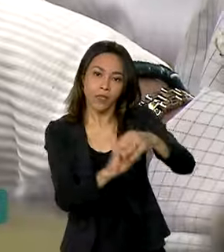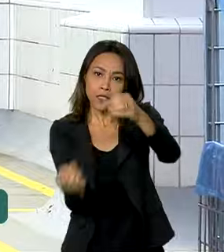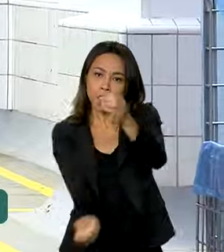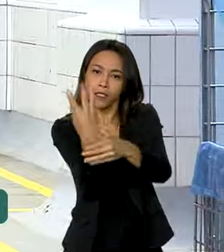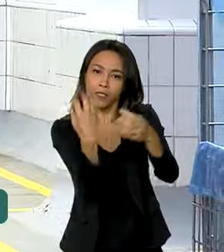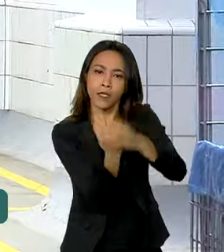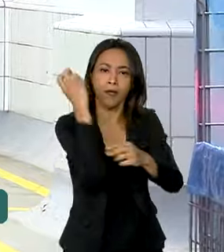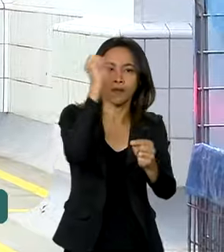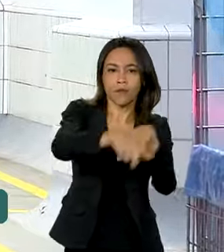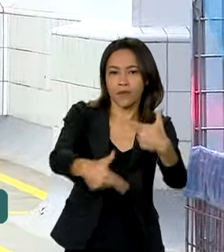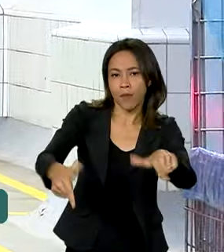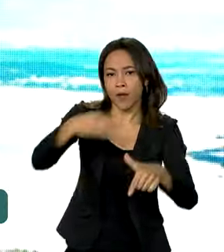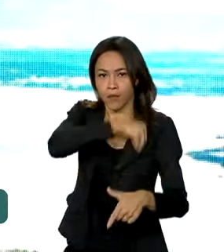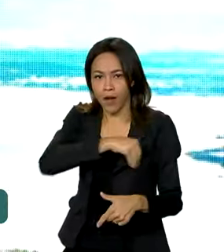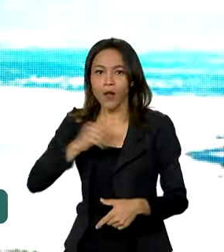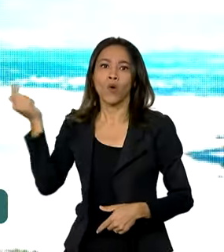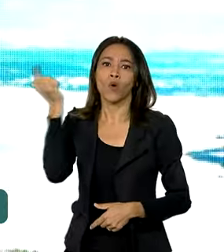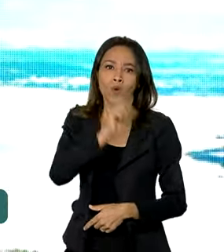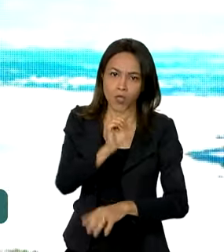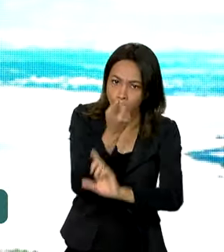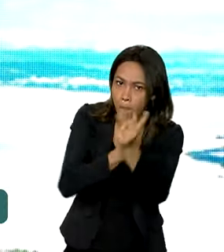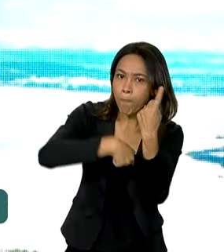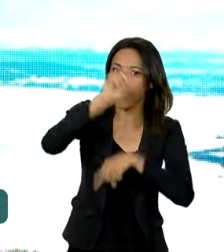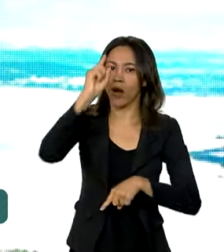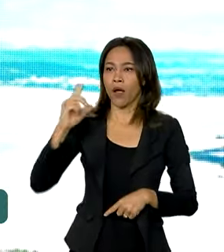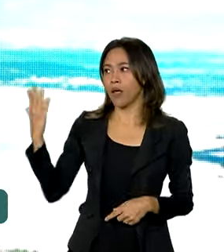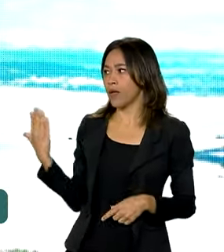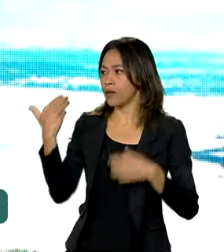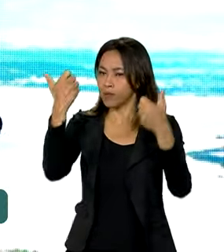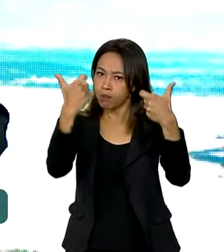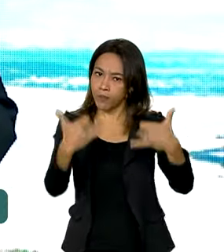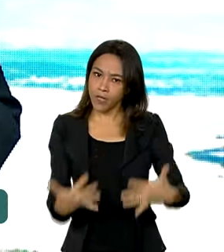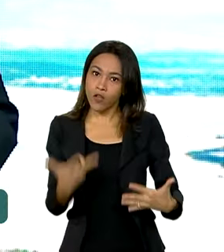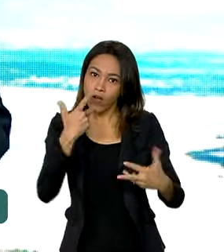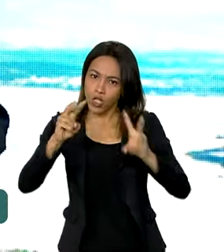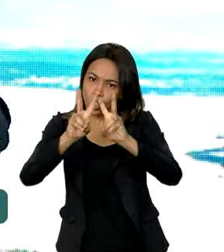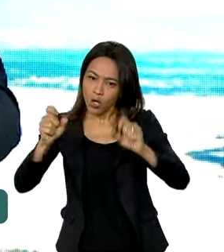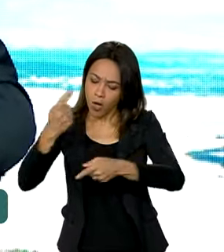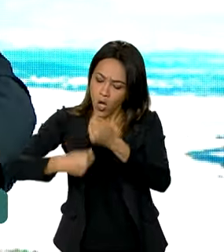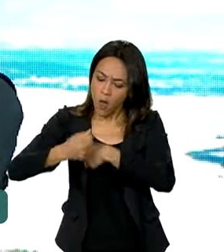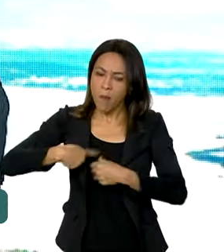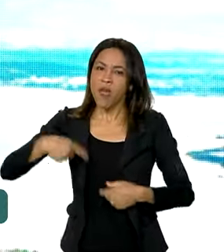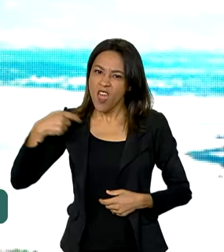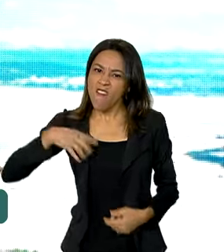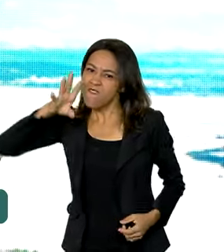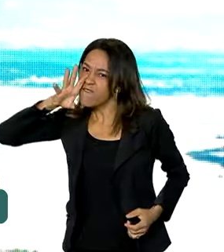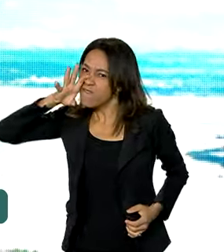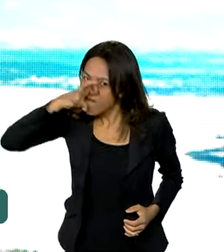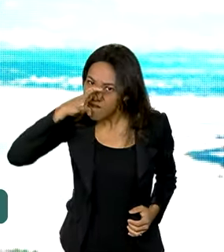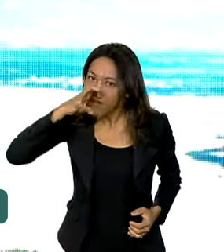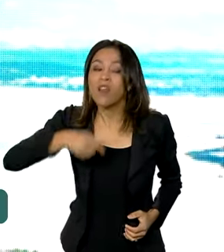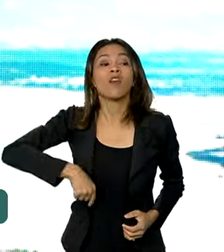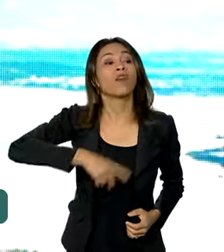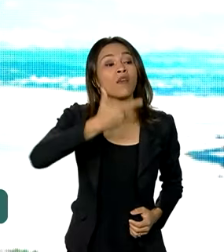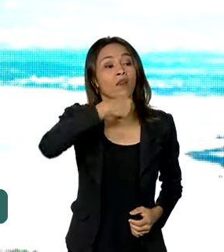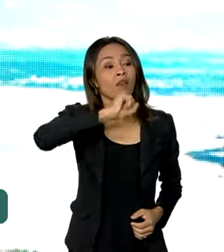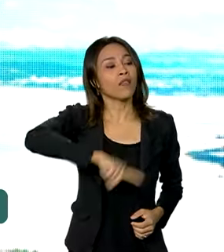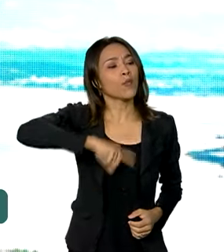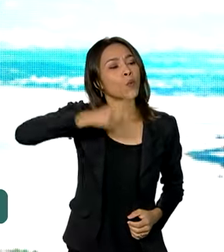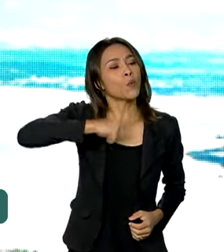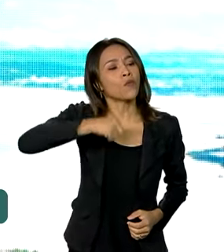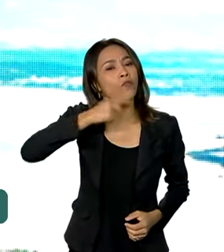e renda deram resultado. Eu quando falo da economia brasileira, eu sou teimoso em dizer que quem duvidar que a economia